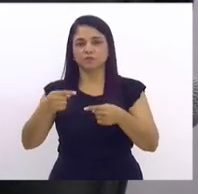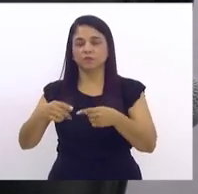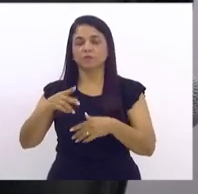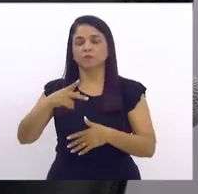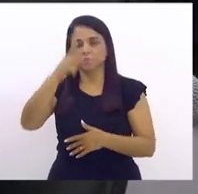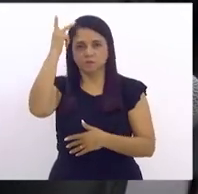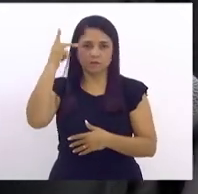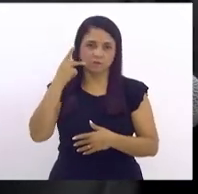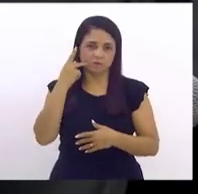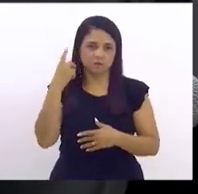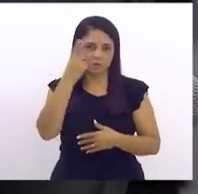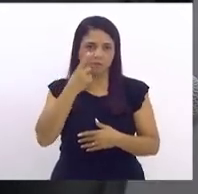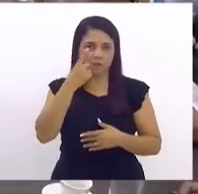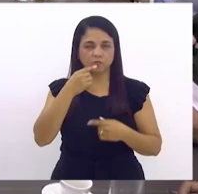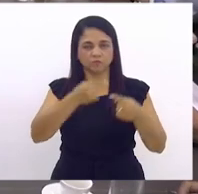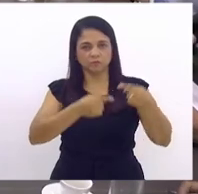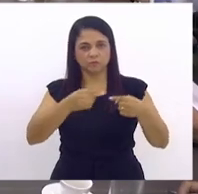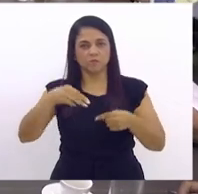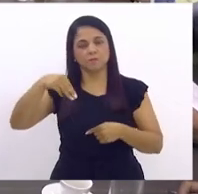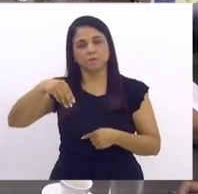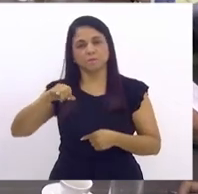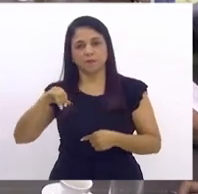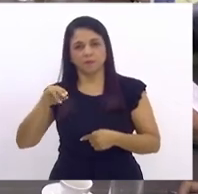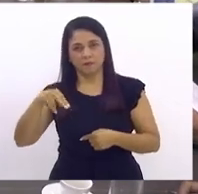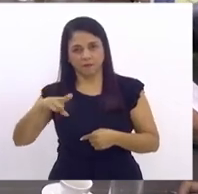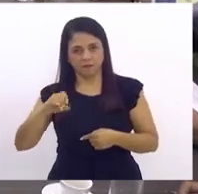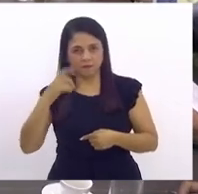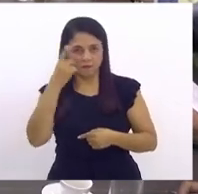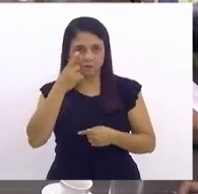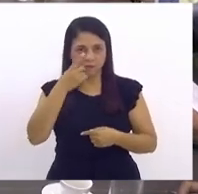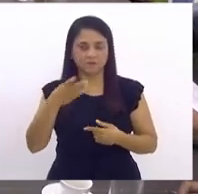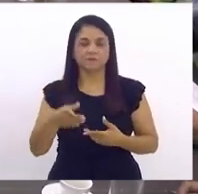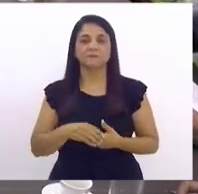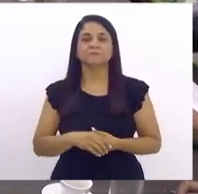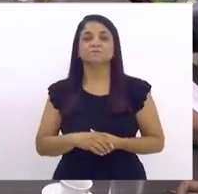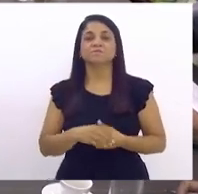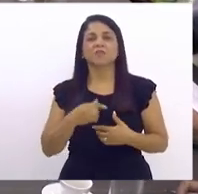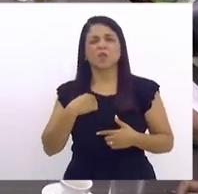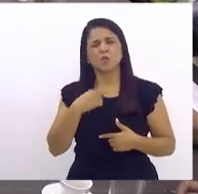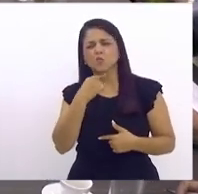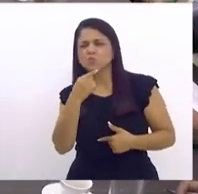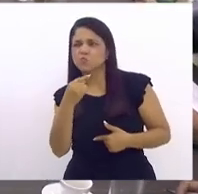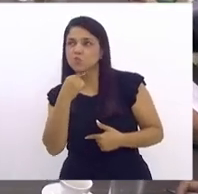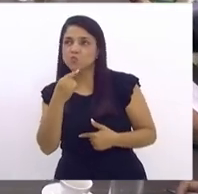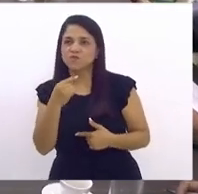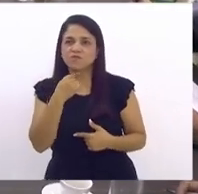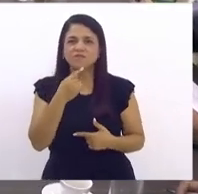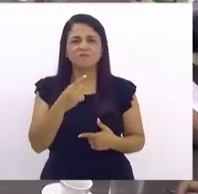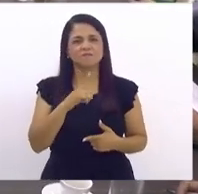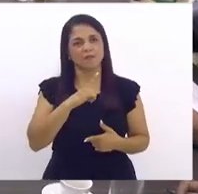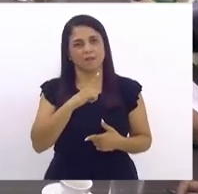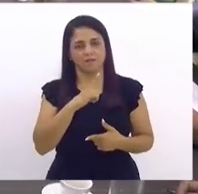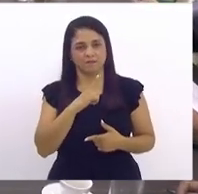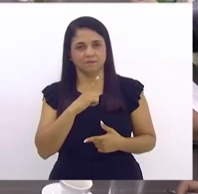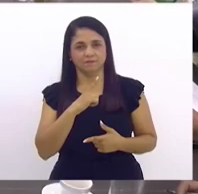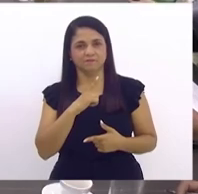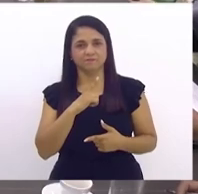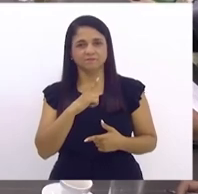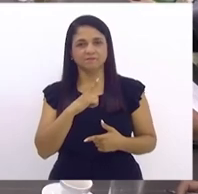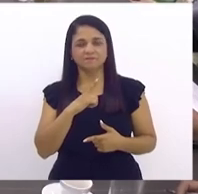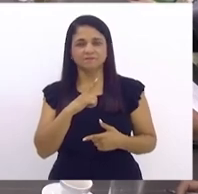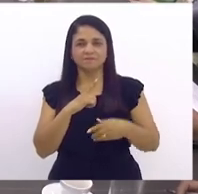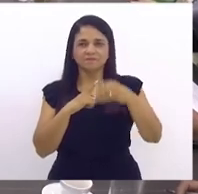deputado Luiz Paulo e deputado Mink. Isso. Eu tenho aqui minhas dúvidas. Eu não